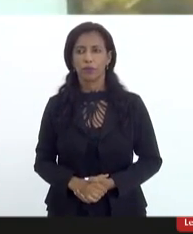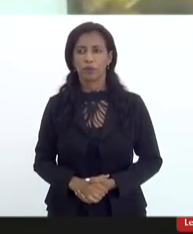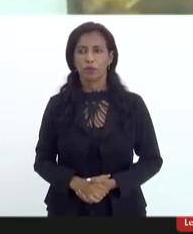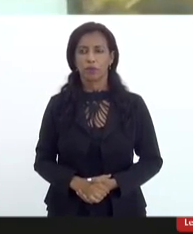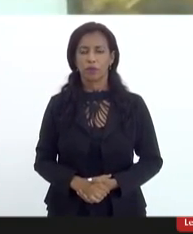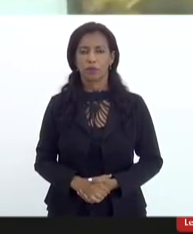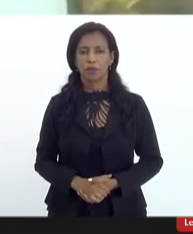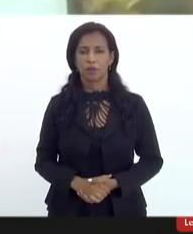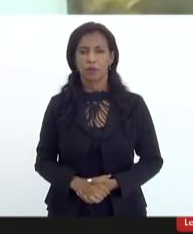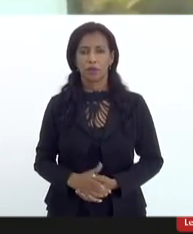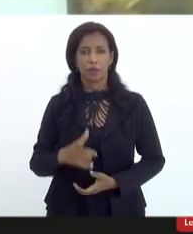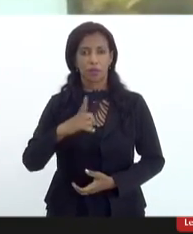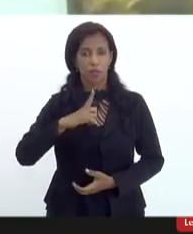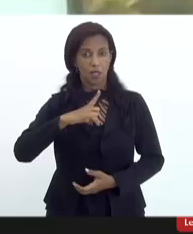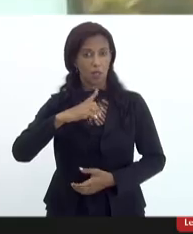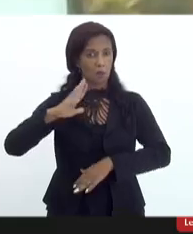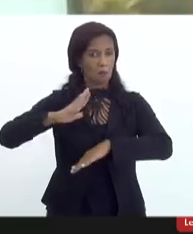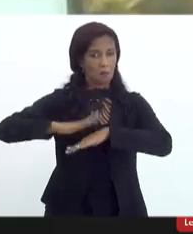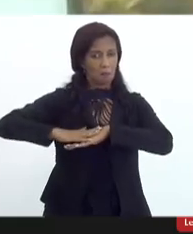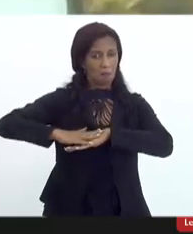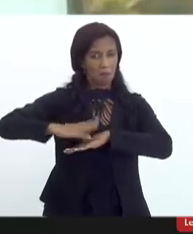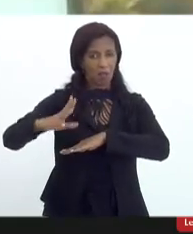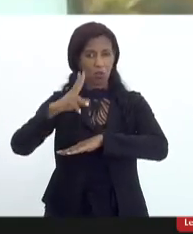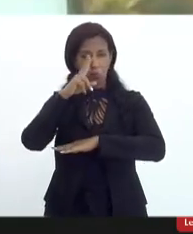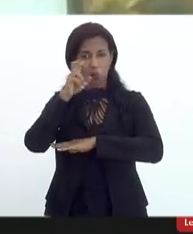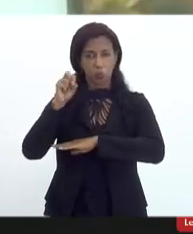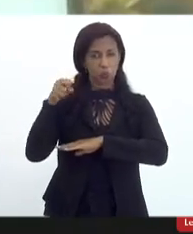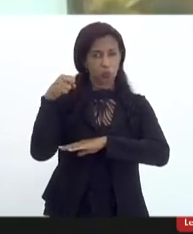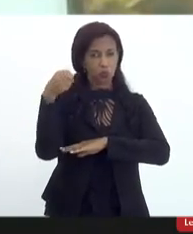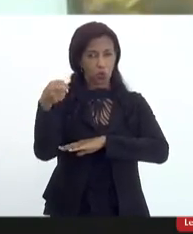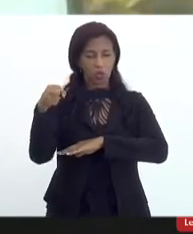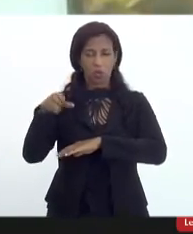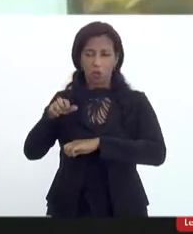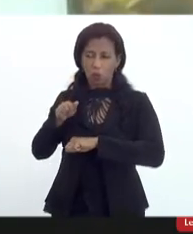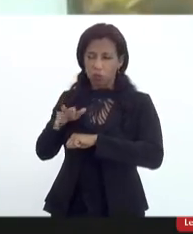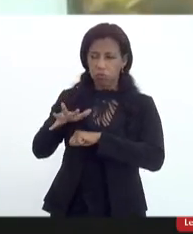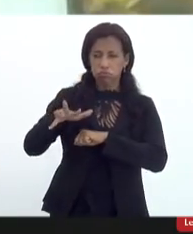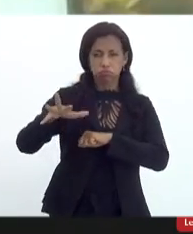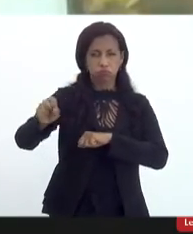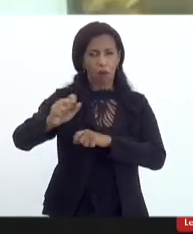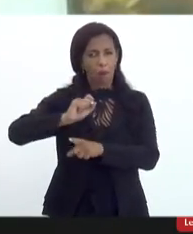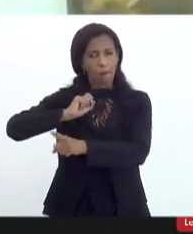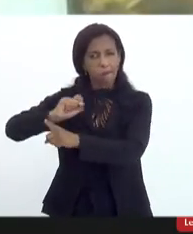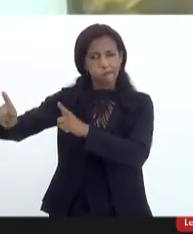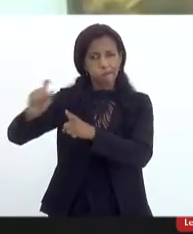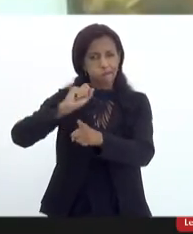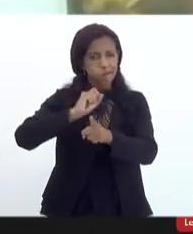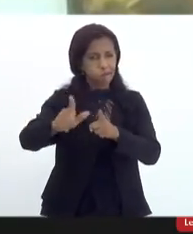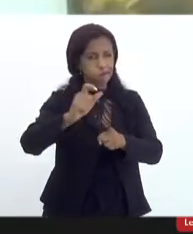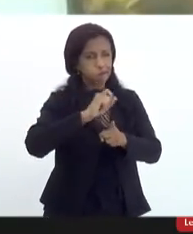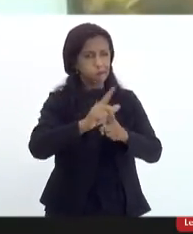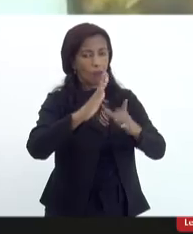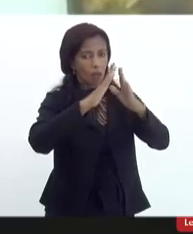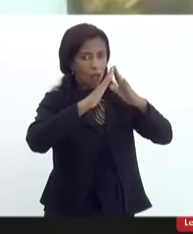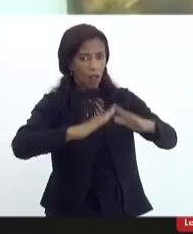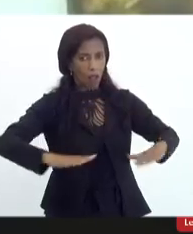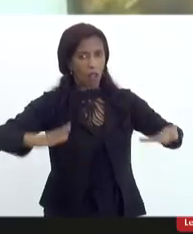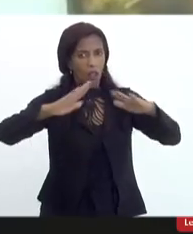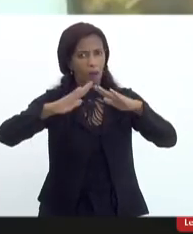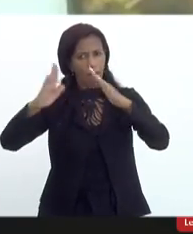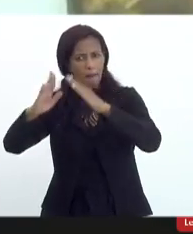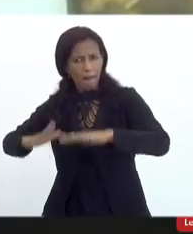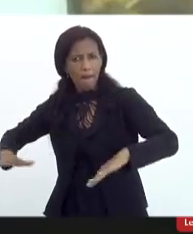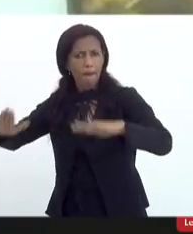Nós temos aí mais gritante as invasões, as expulsões dos terreiros aí no Rio de